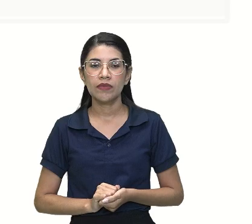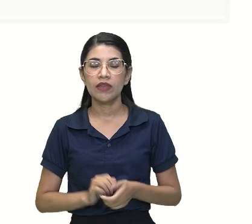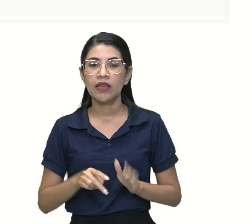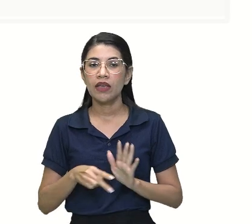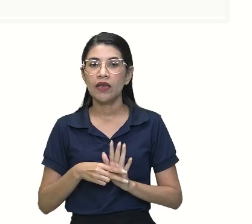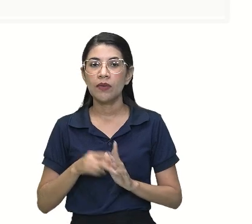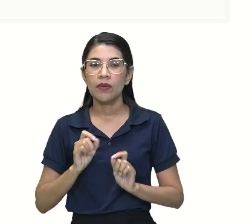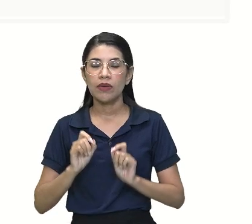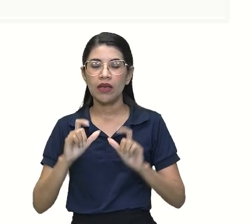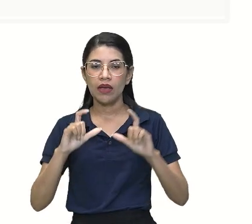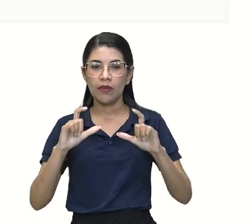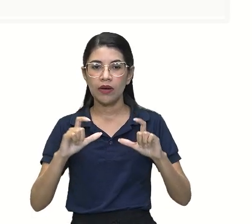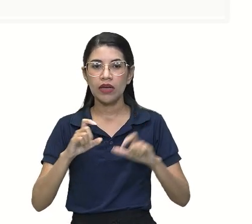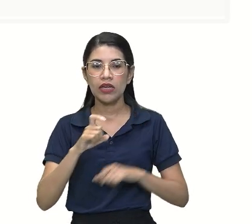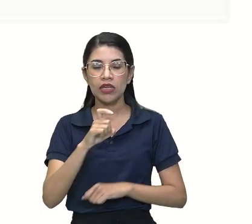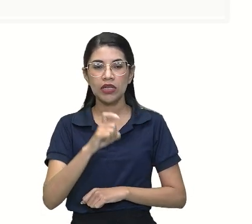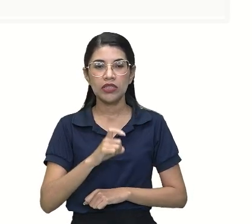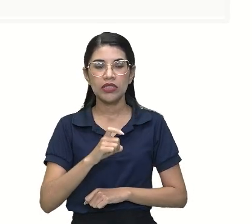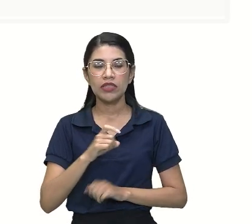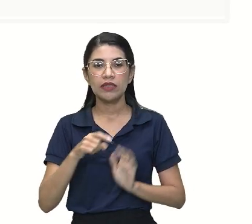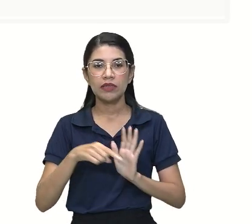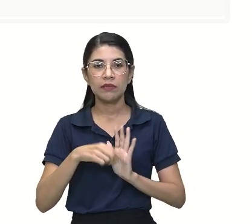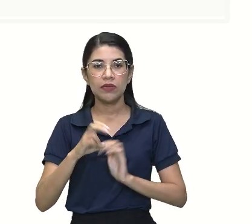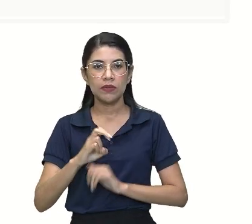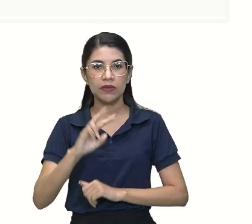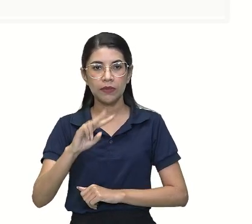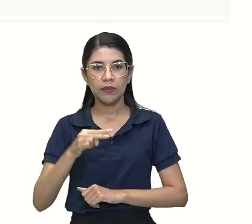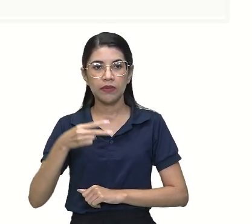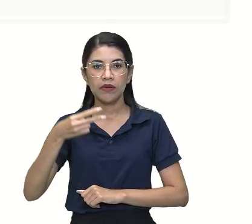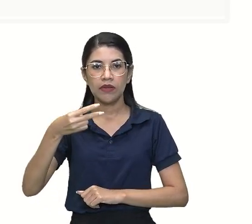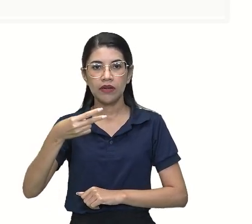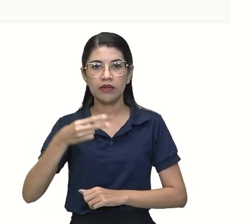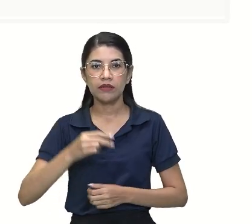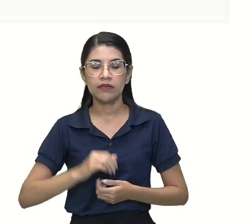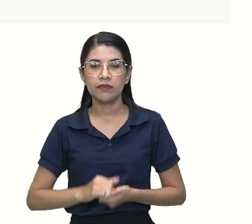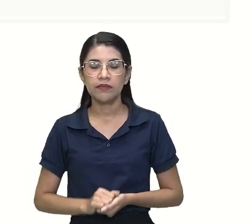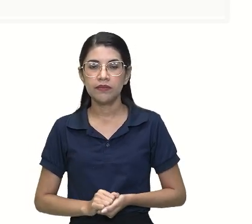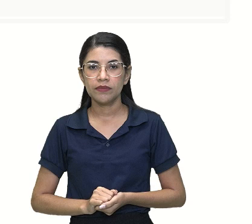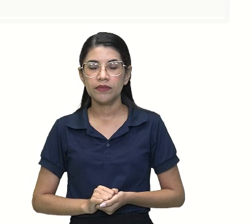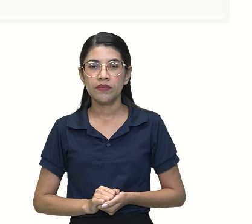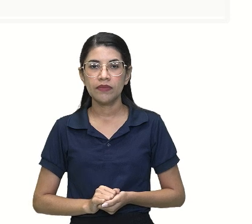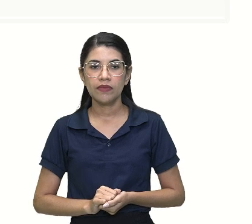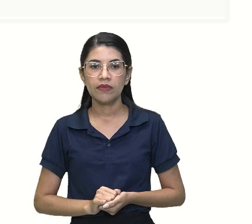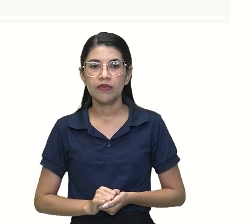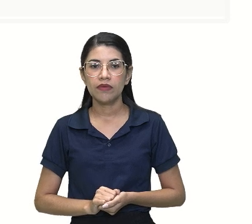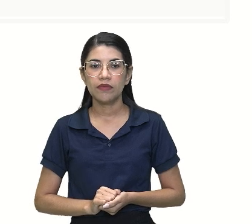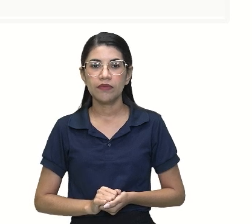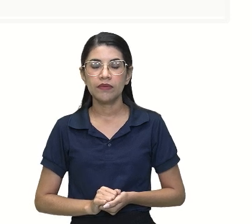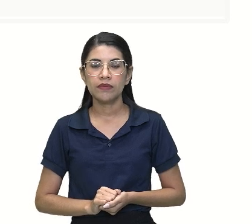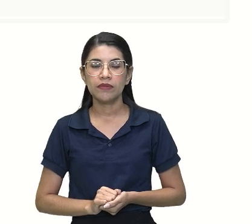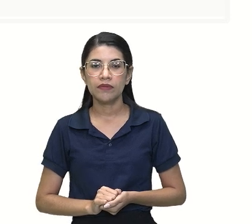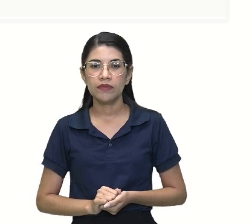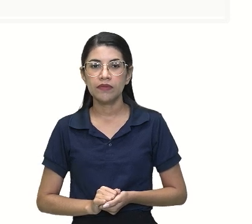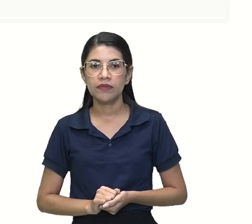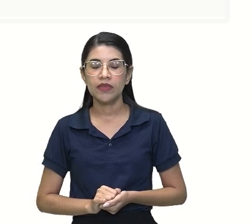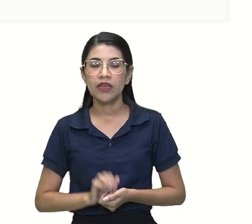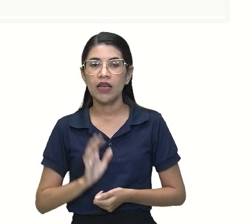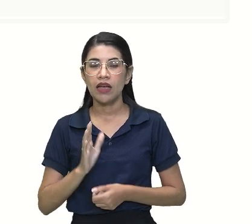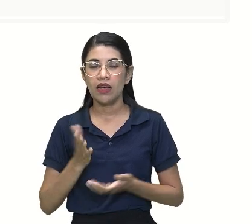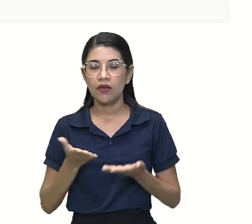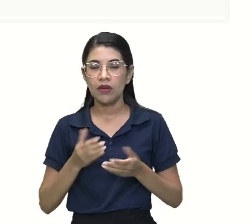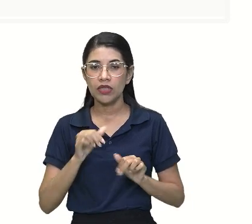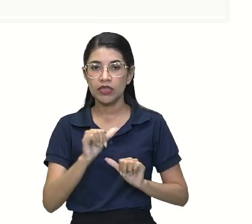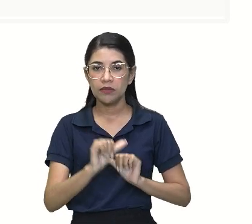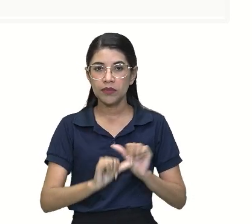x o quadrado de x menos 5, tá? A gente está, então, transformando todo